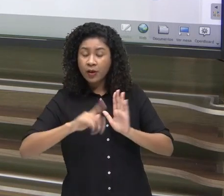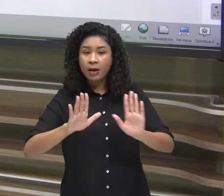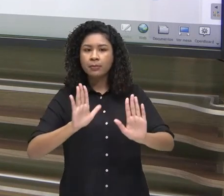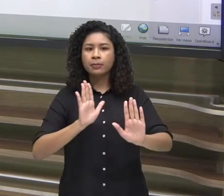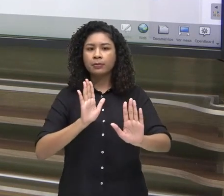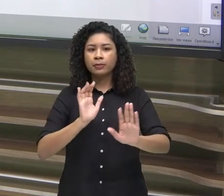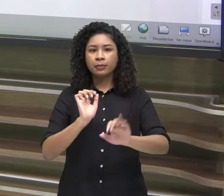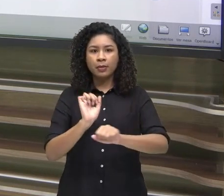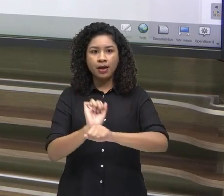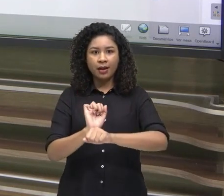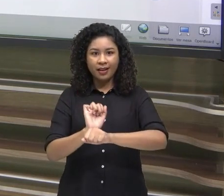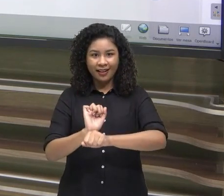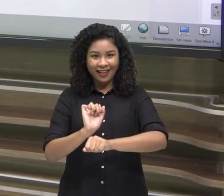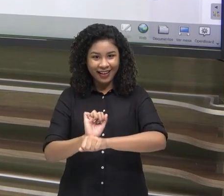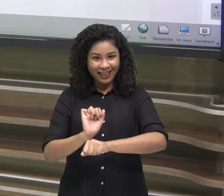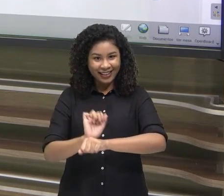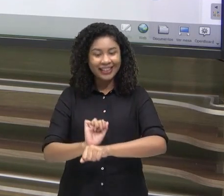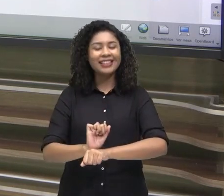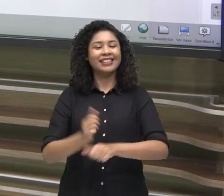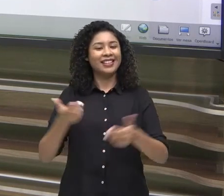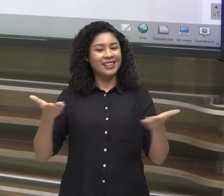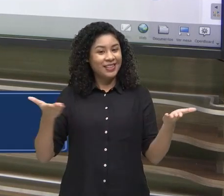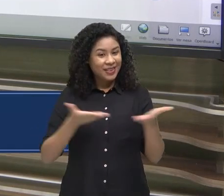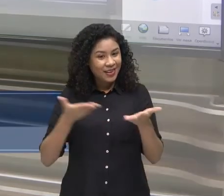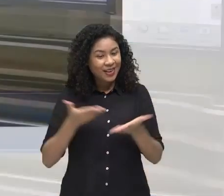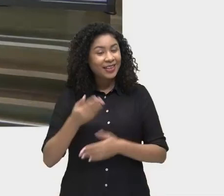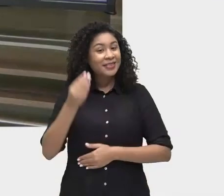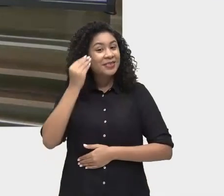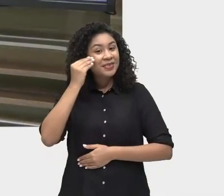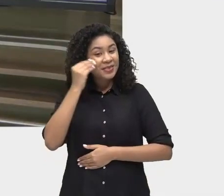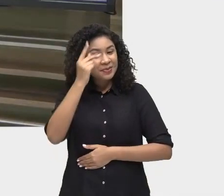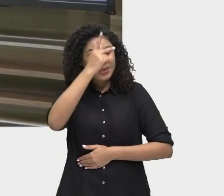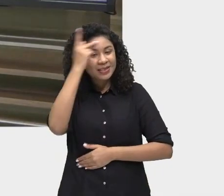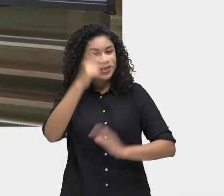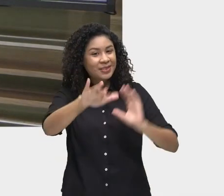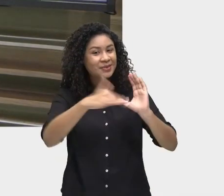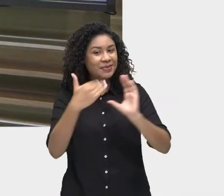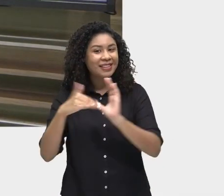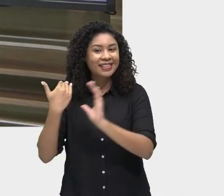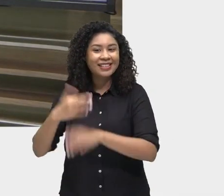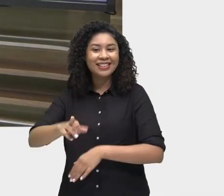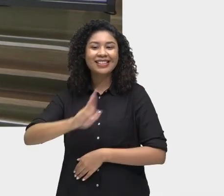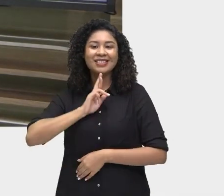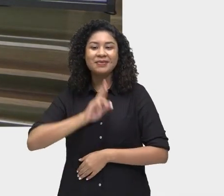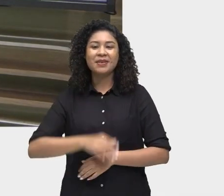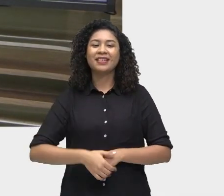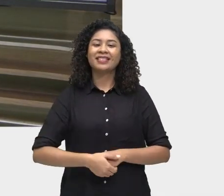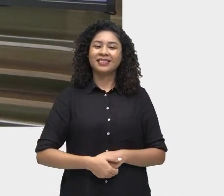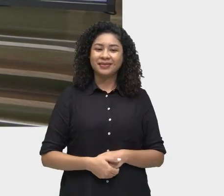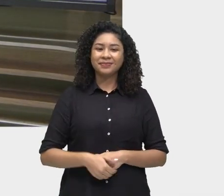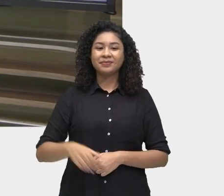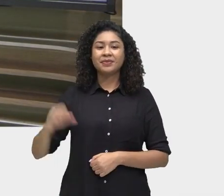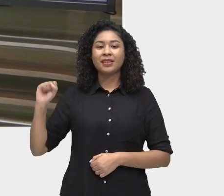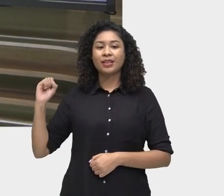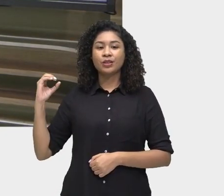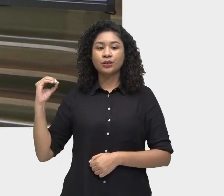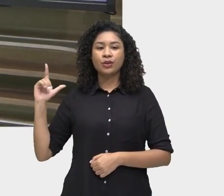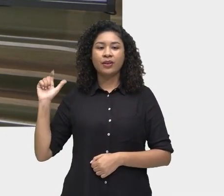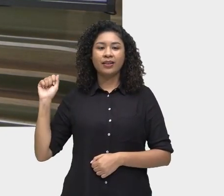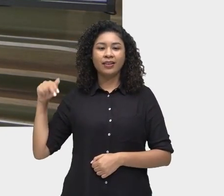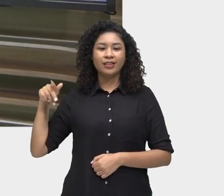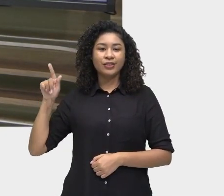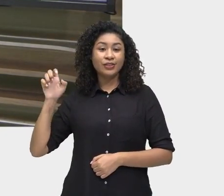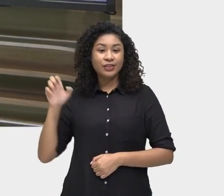antes da gente relembrar a questão, vamos ver a nossa participação aí no chat, as respostas de vocês. Olha aí, a Solange mandou aí